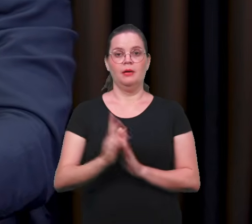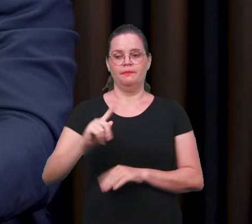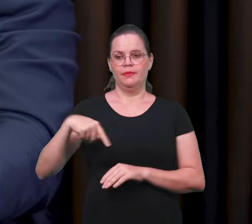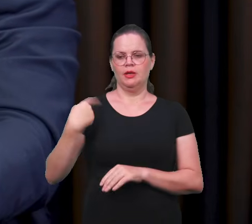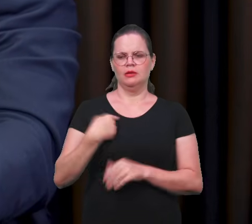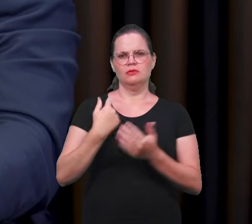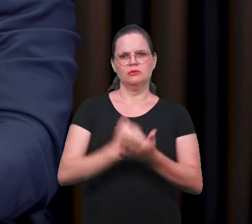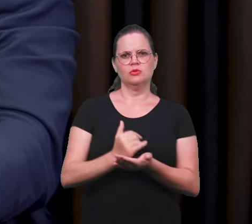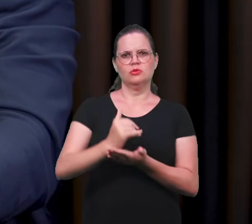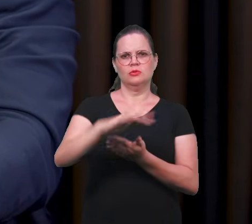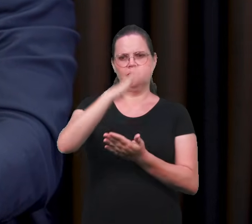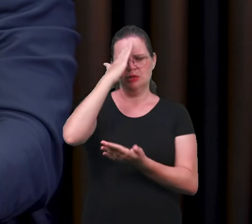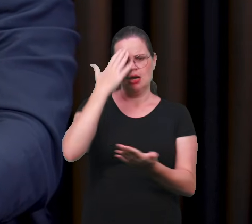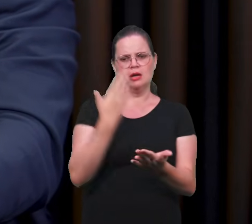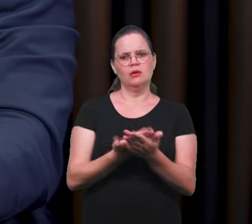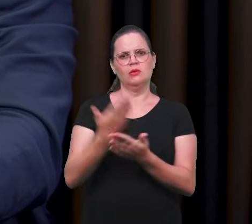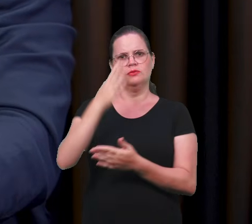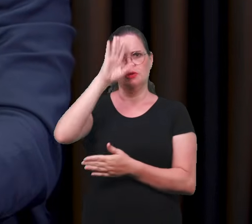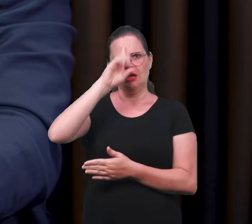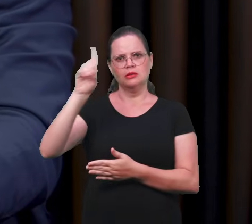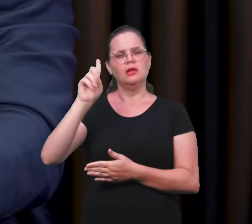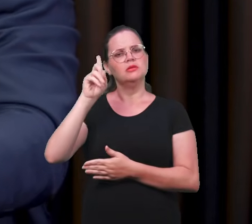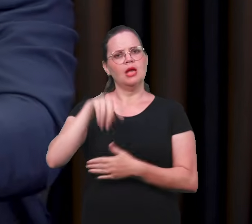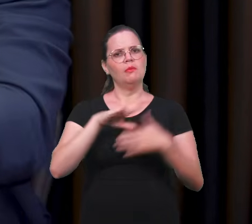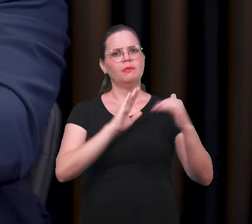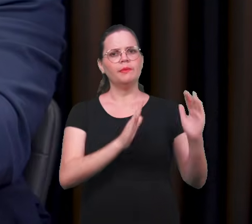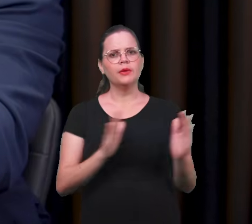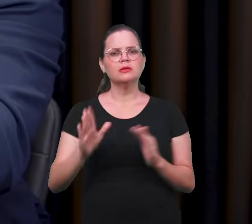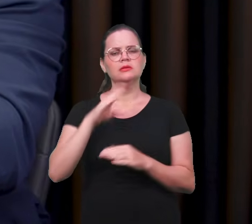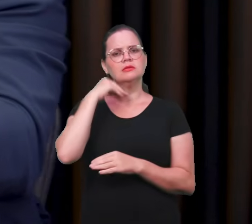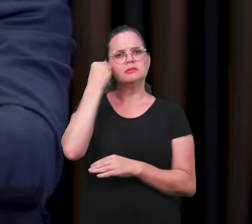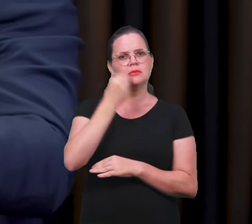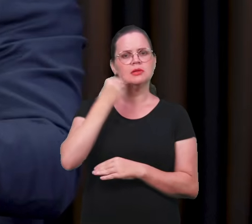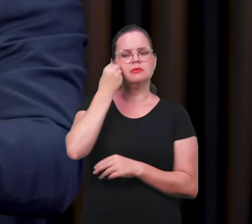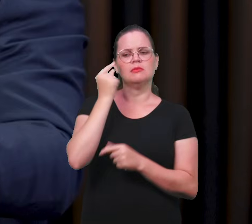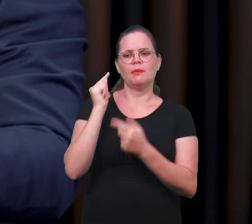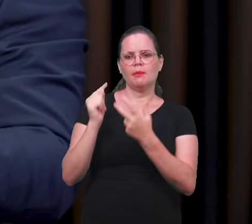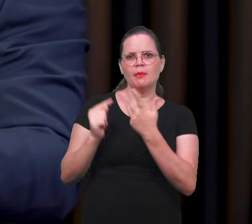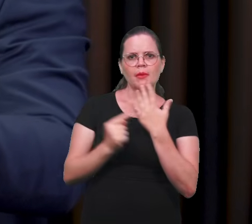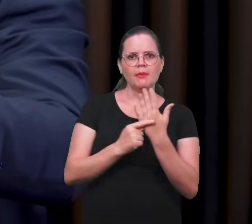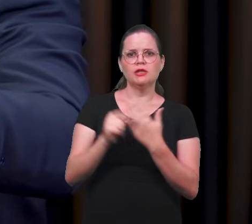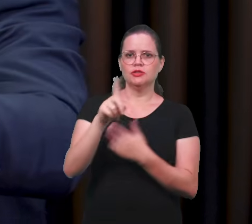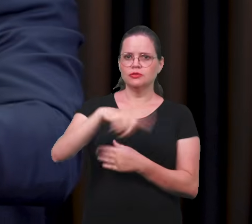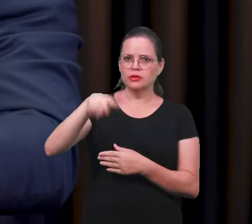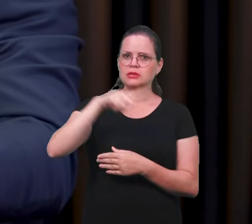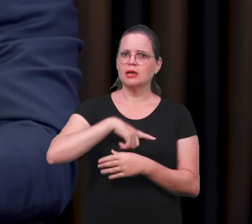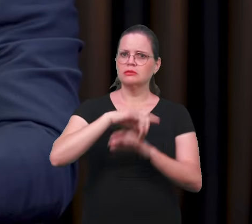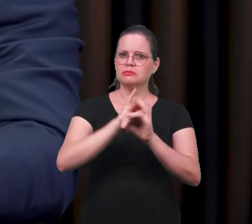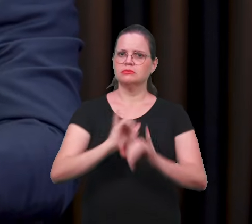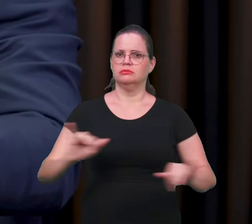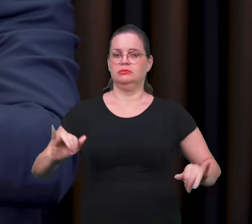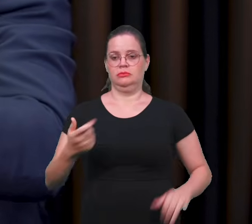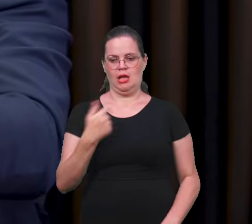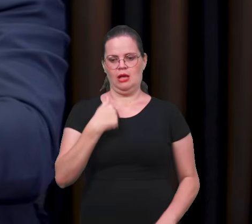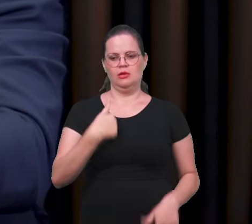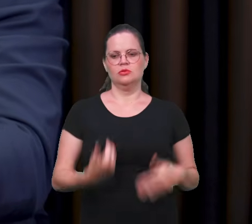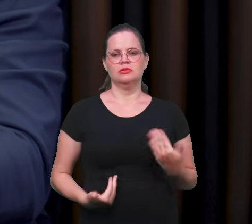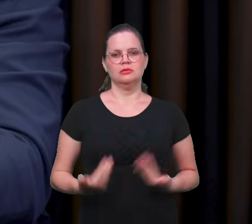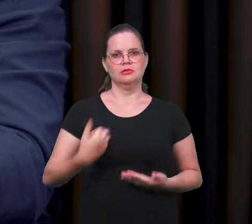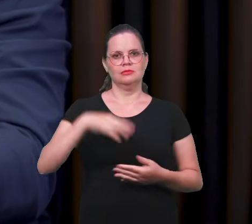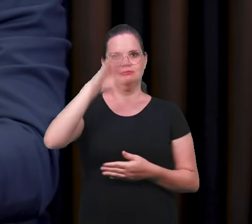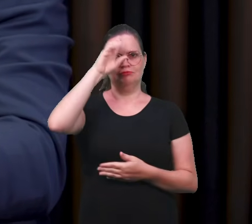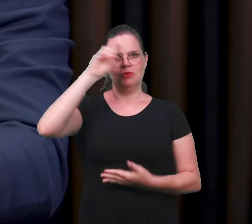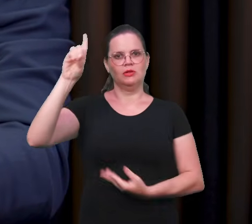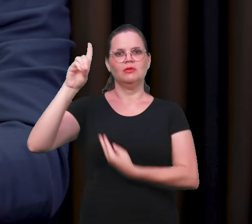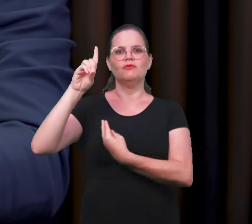nele, porque é um processo de confiança, de experimentação, de você dizer assim, ó, eu sirvo a um Deus